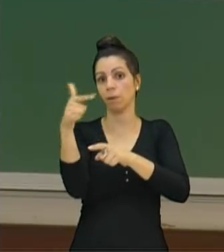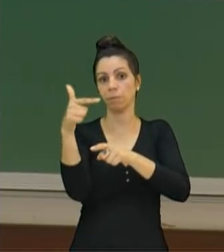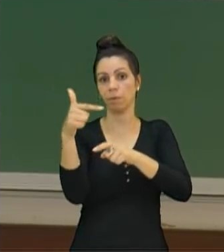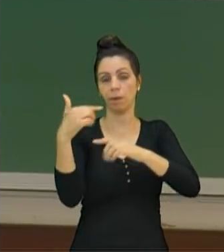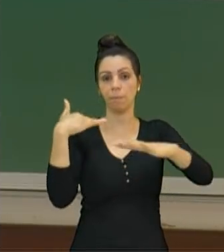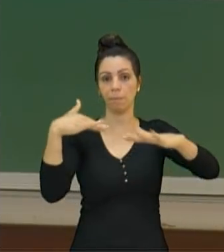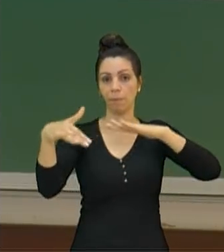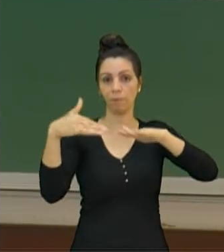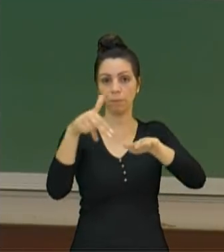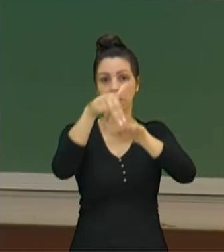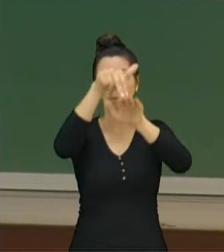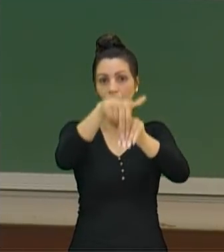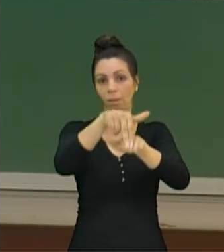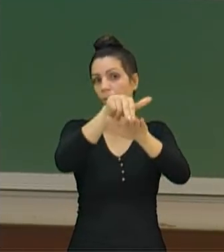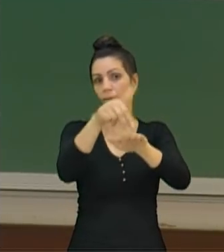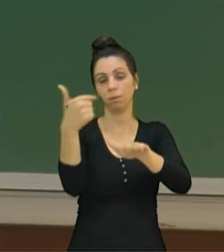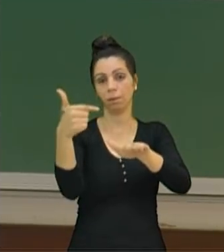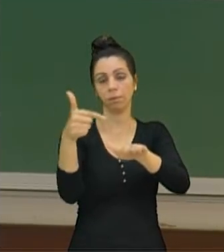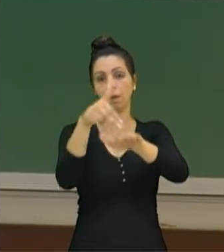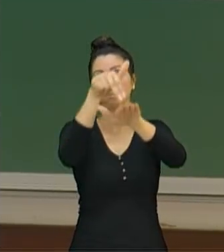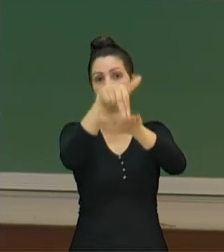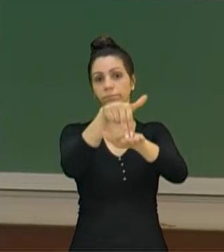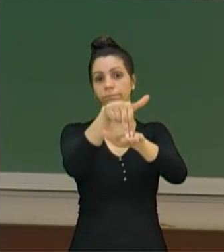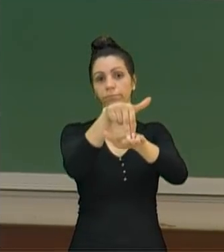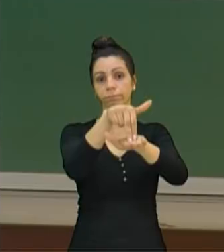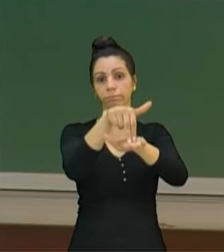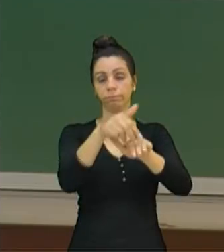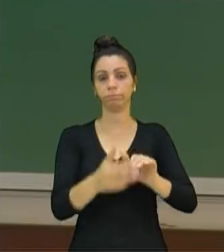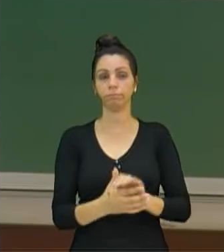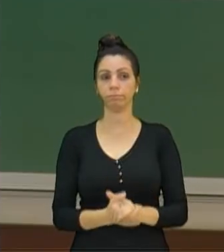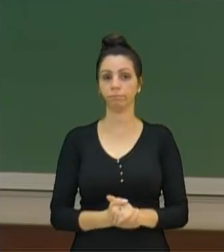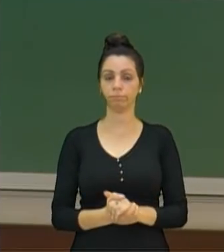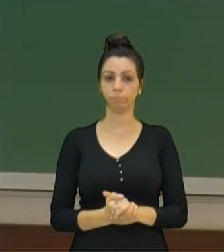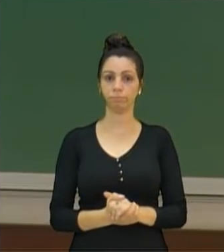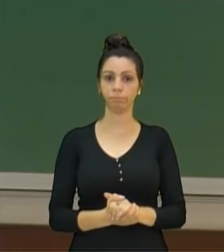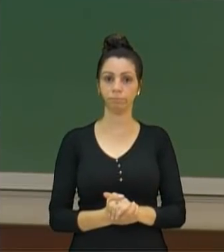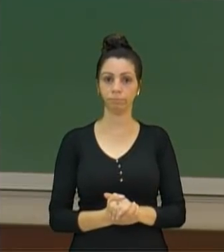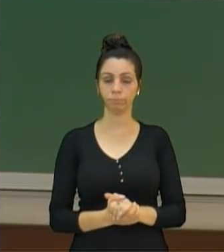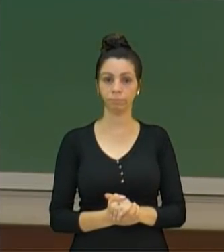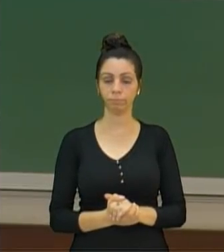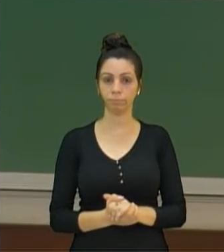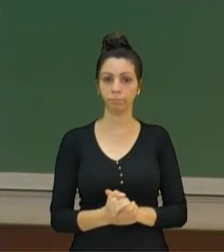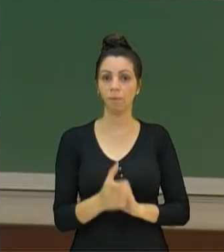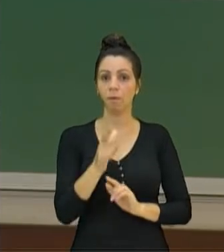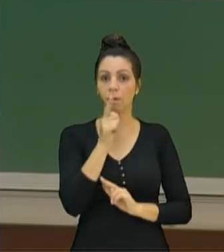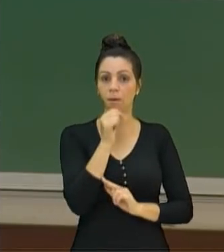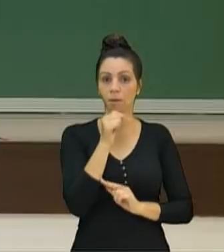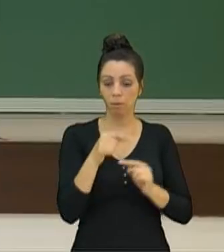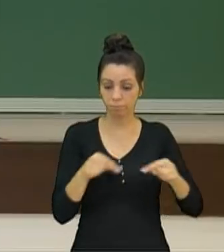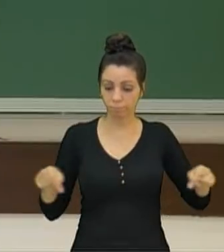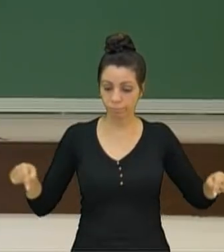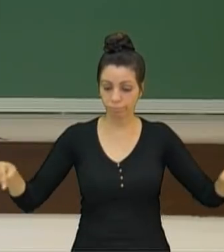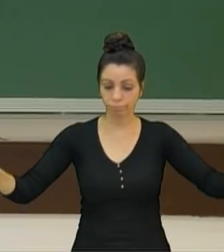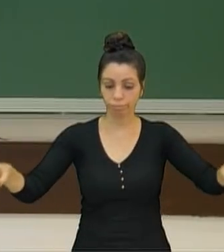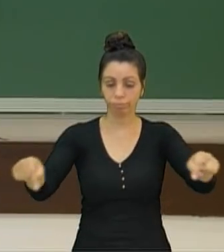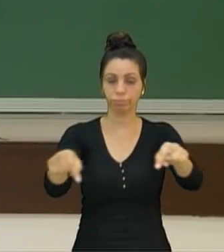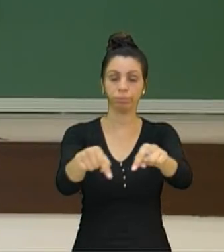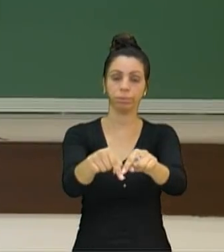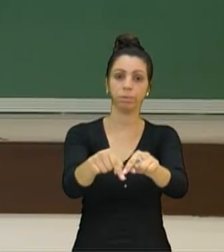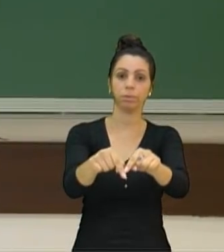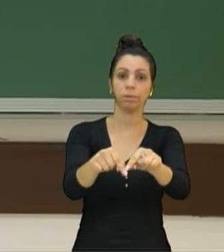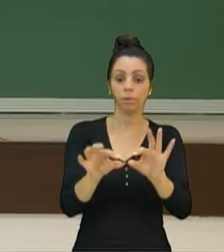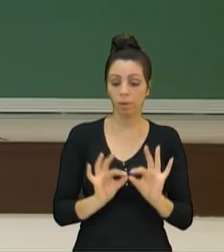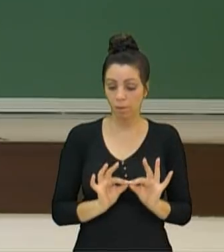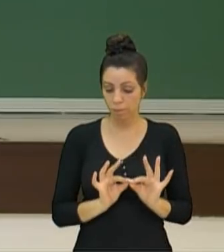movimento de mola que nós vimos no trampolim. E a piscina ela tem que ter pelo menos